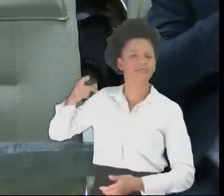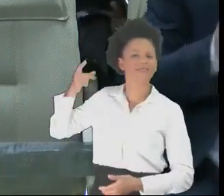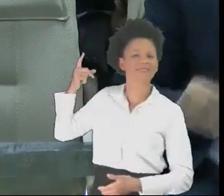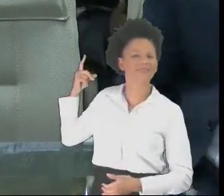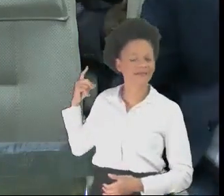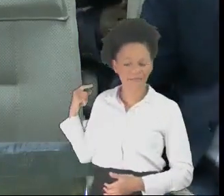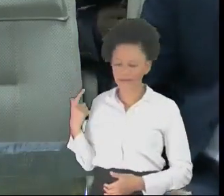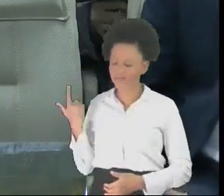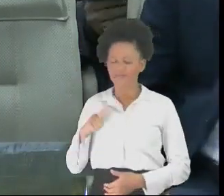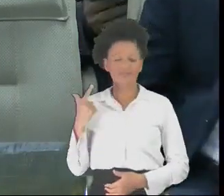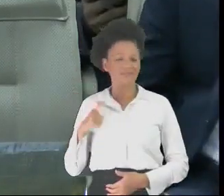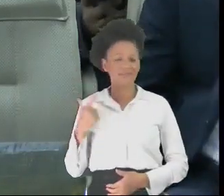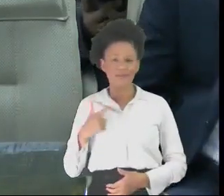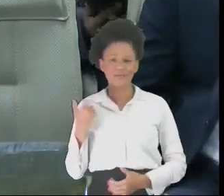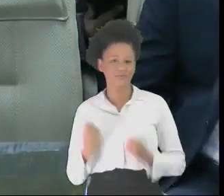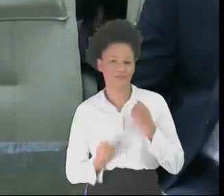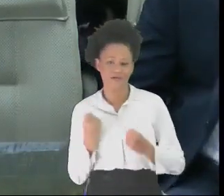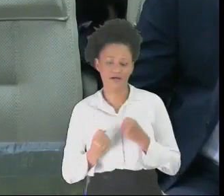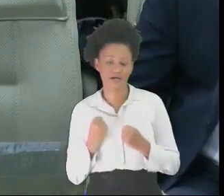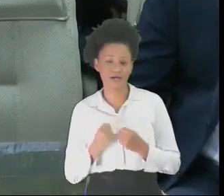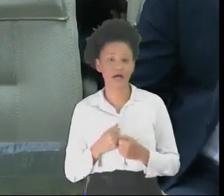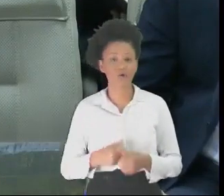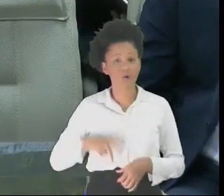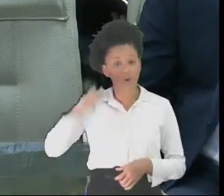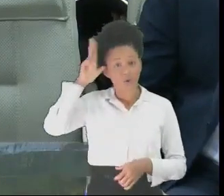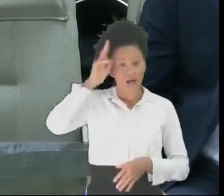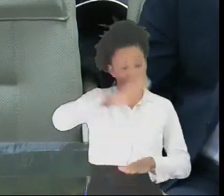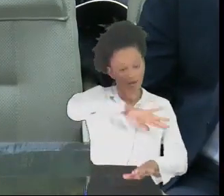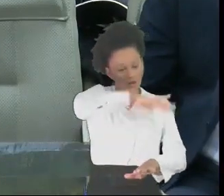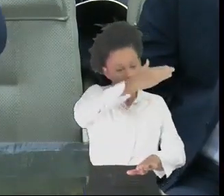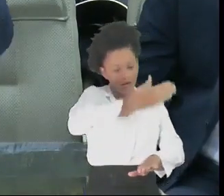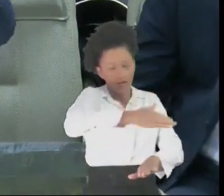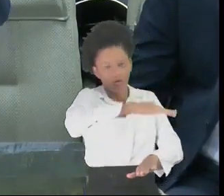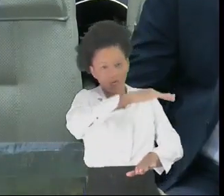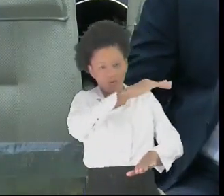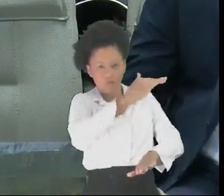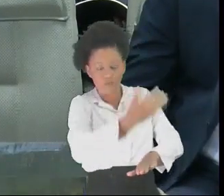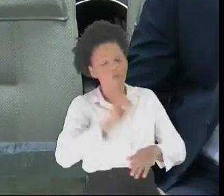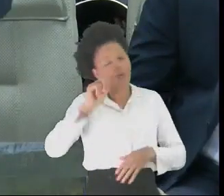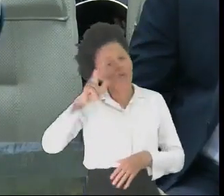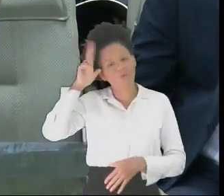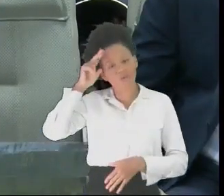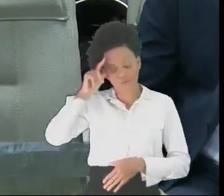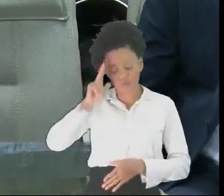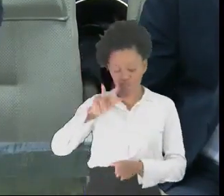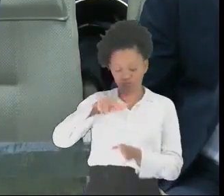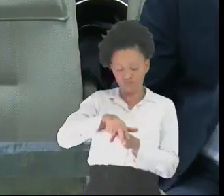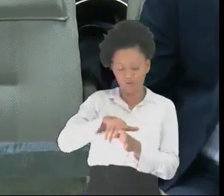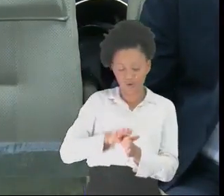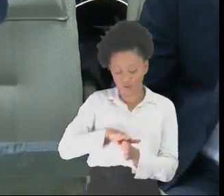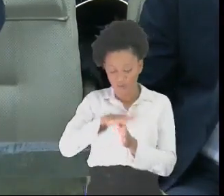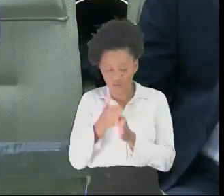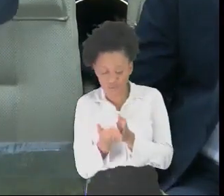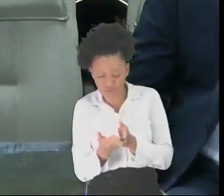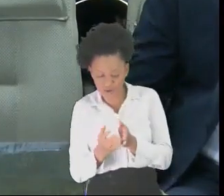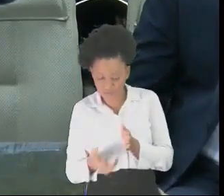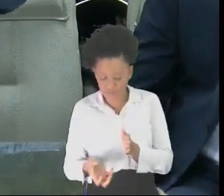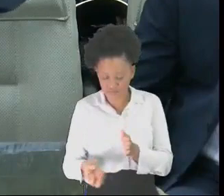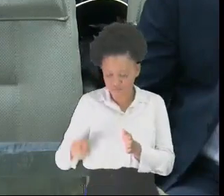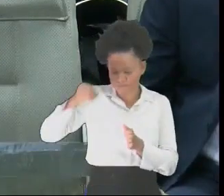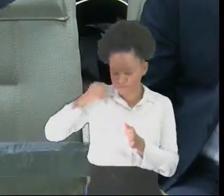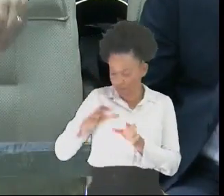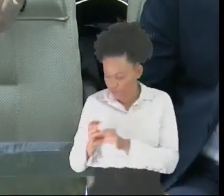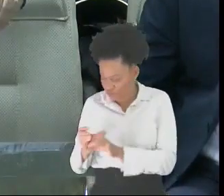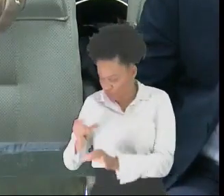os camelos ou os cavalos. E por cima de tudo ia o coxim, que era o epi. E dentro do